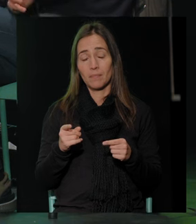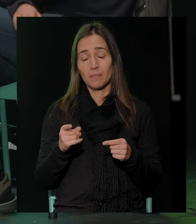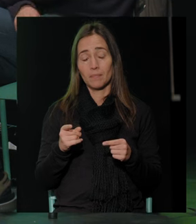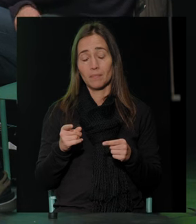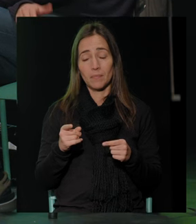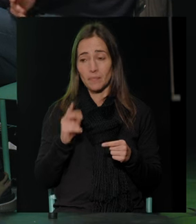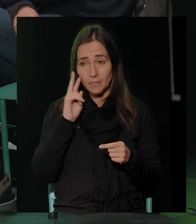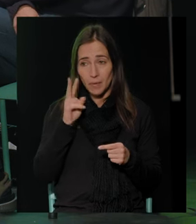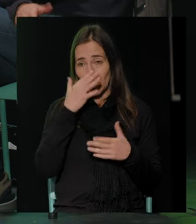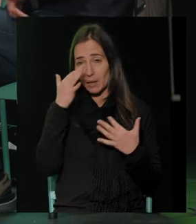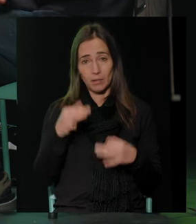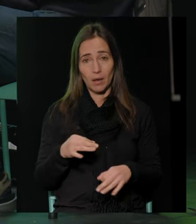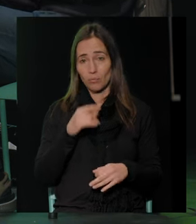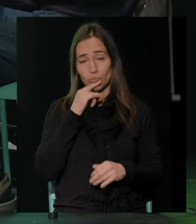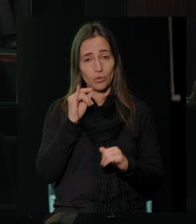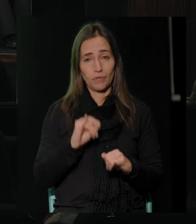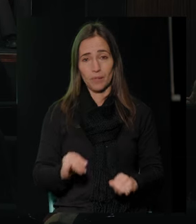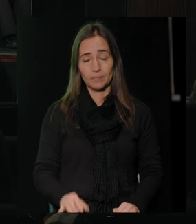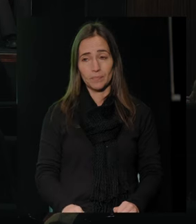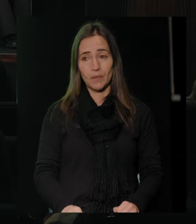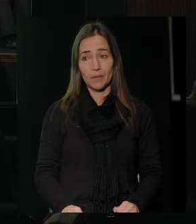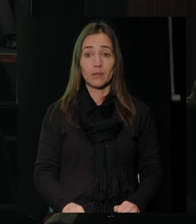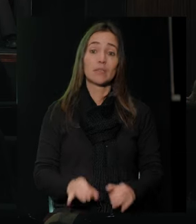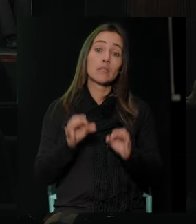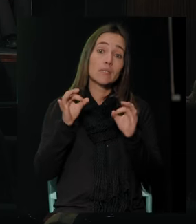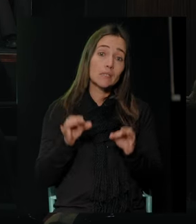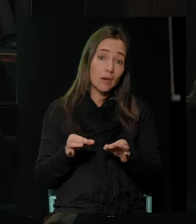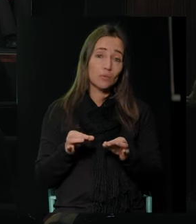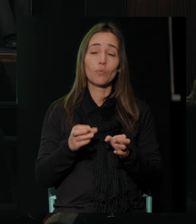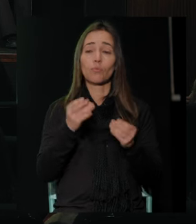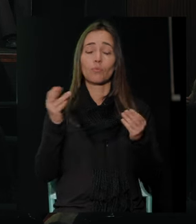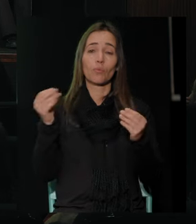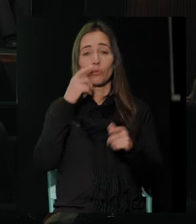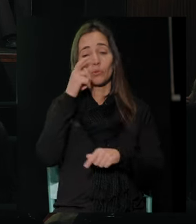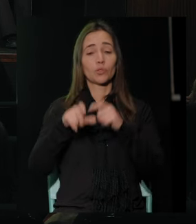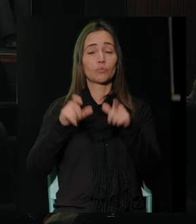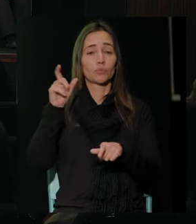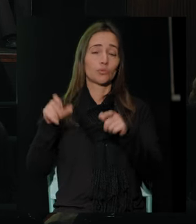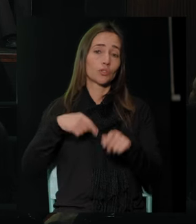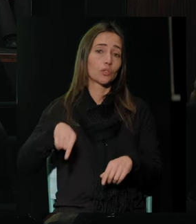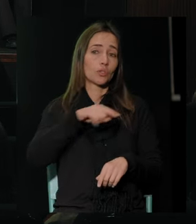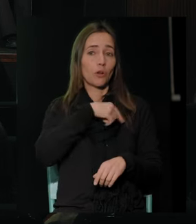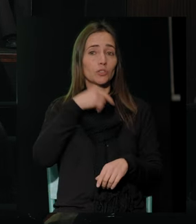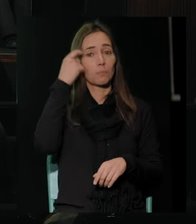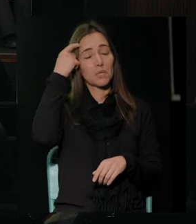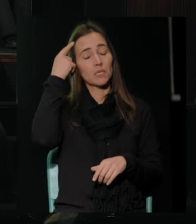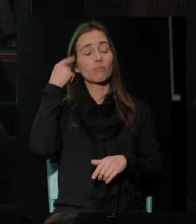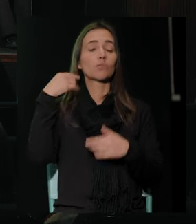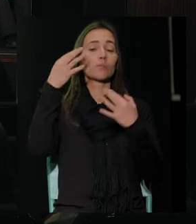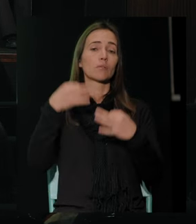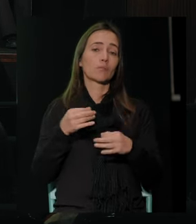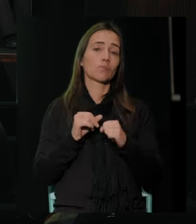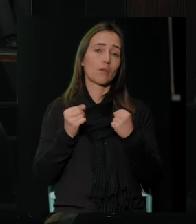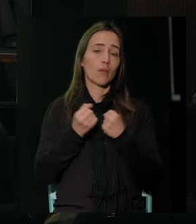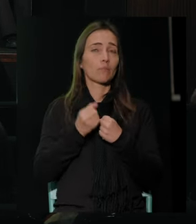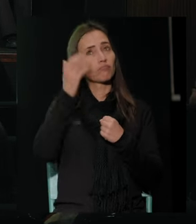absolutamente inacreditável e, portanto, há de haver com certeza muita gente que nós consideramos